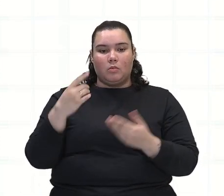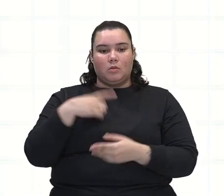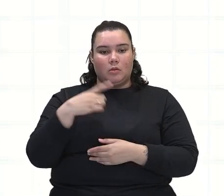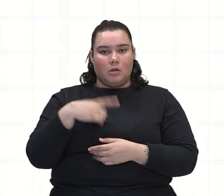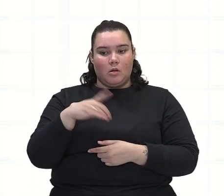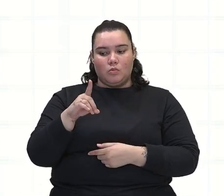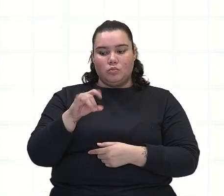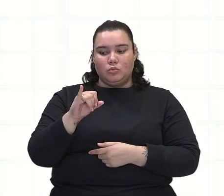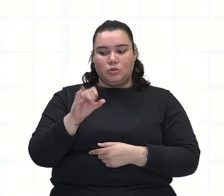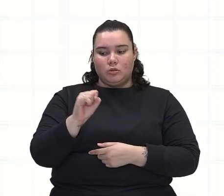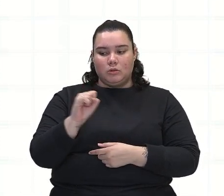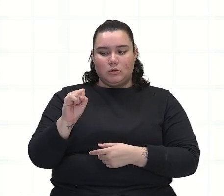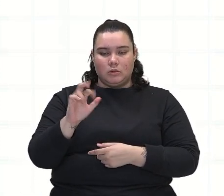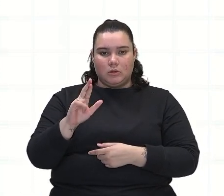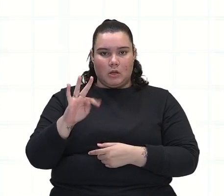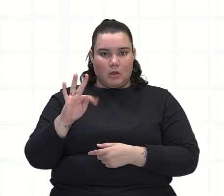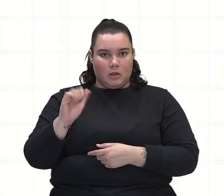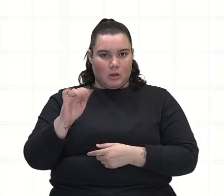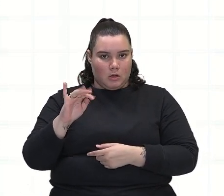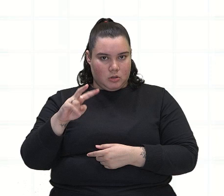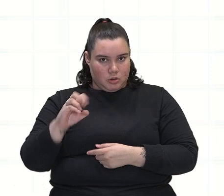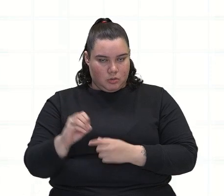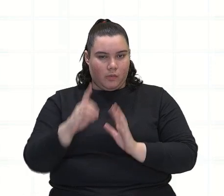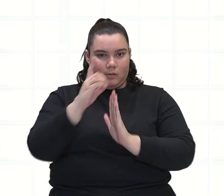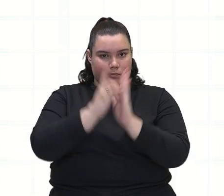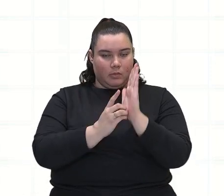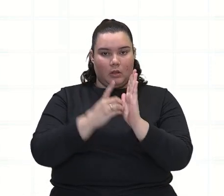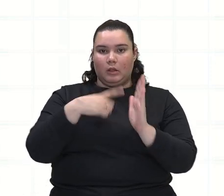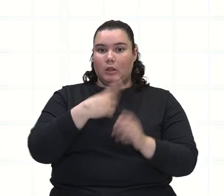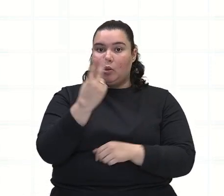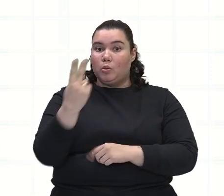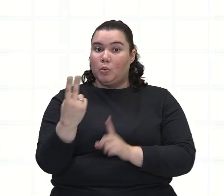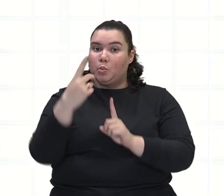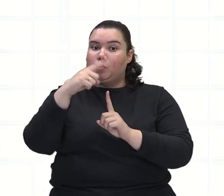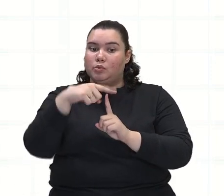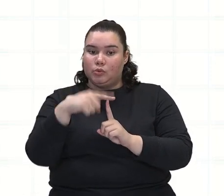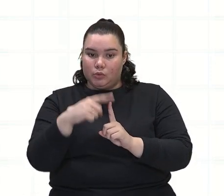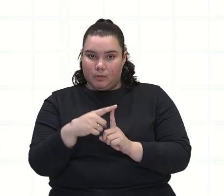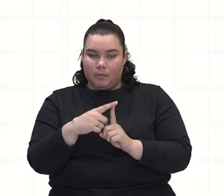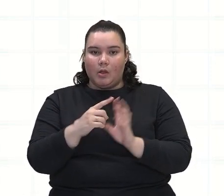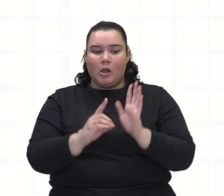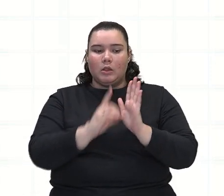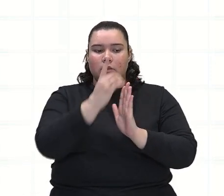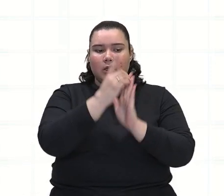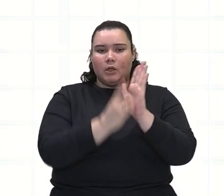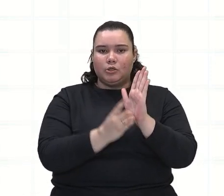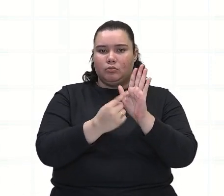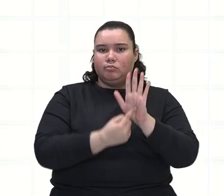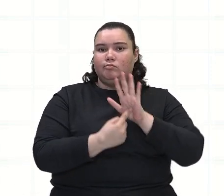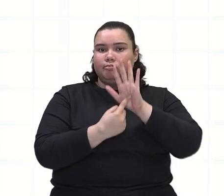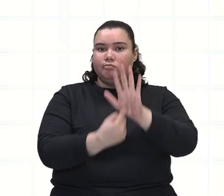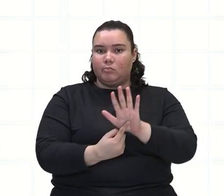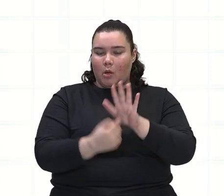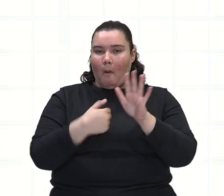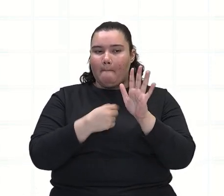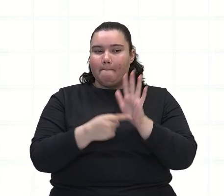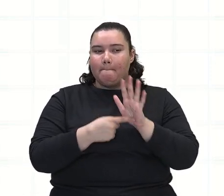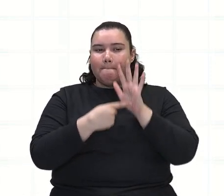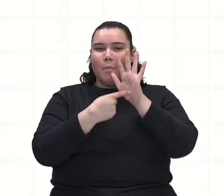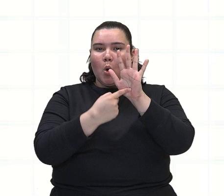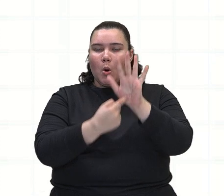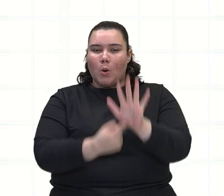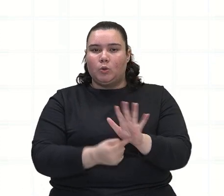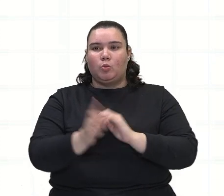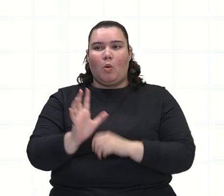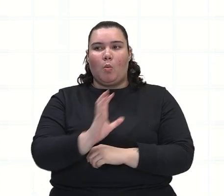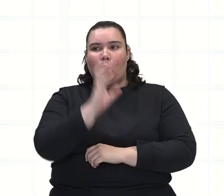dissertativo, ele se subdivide em dissertativo expositivo, onde eu exponho os fatos,